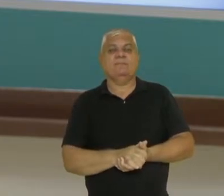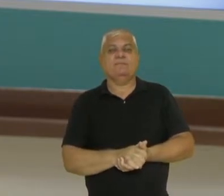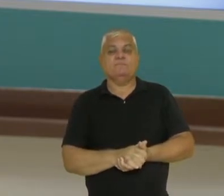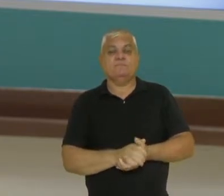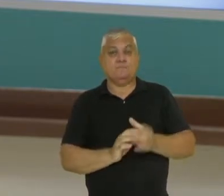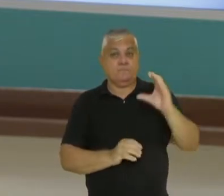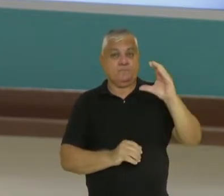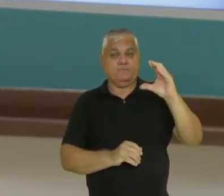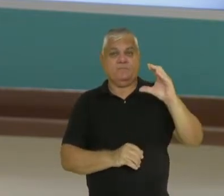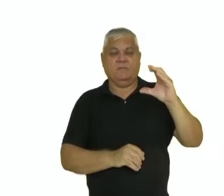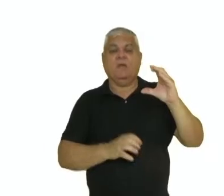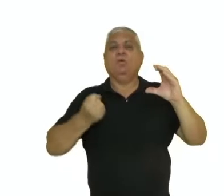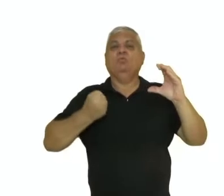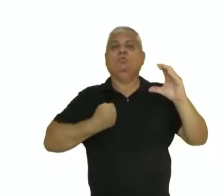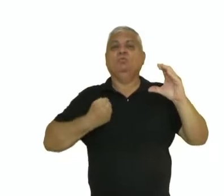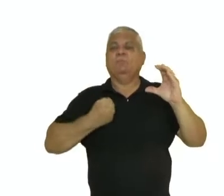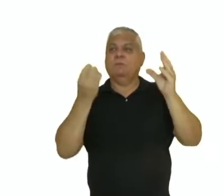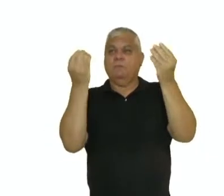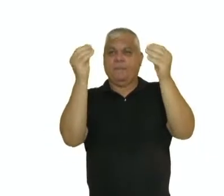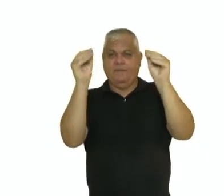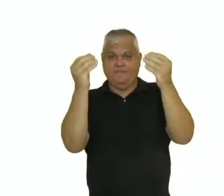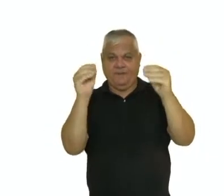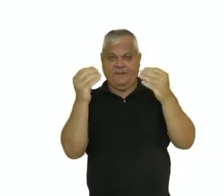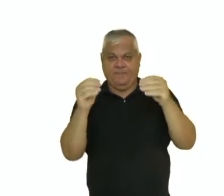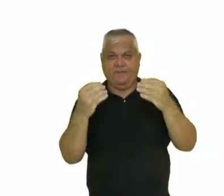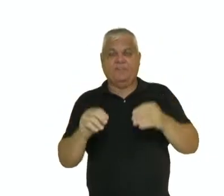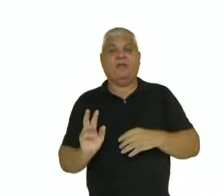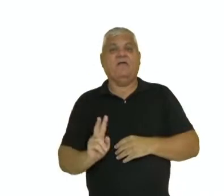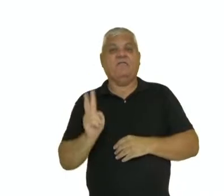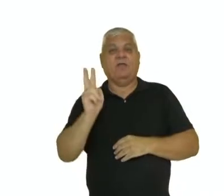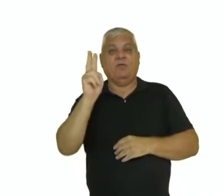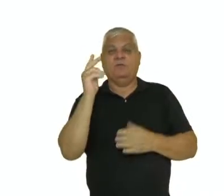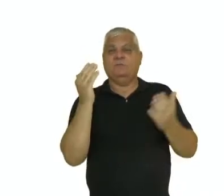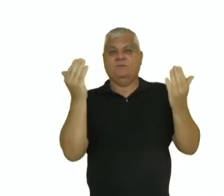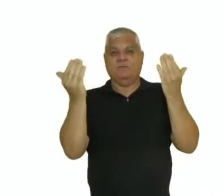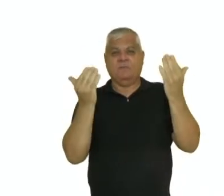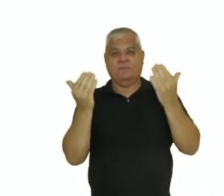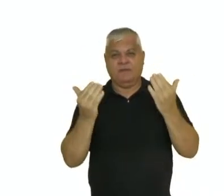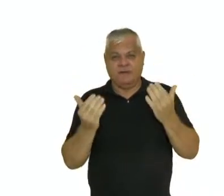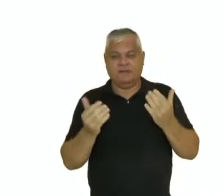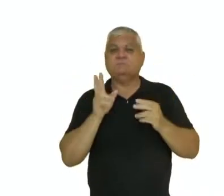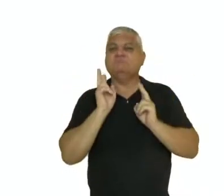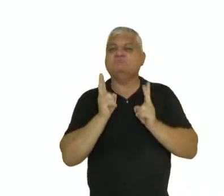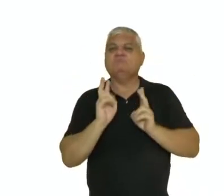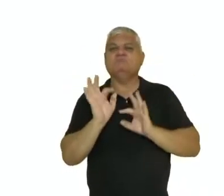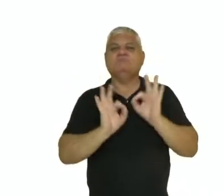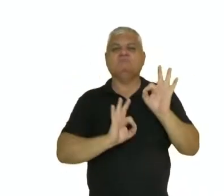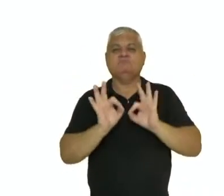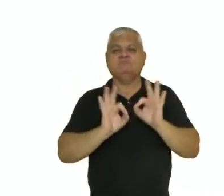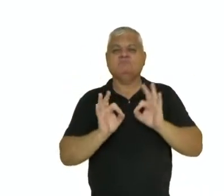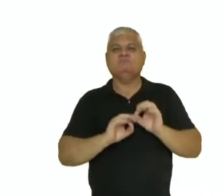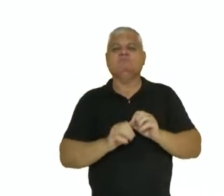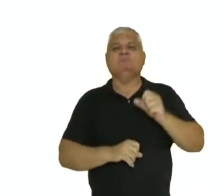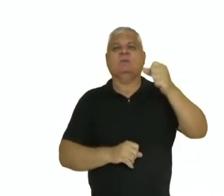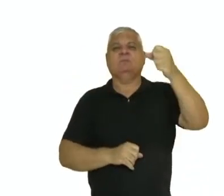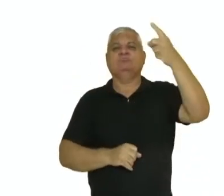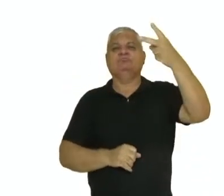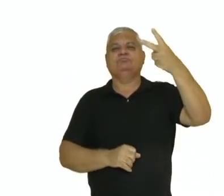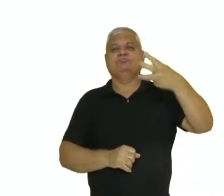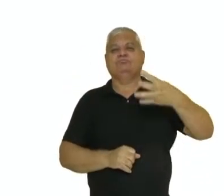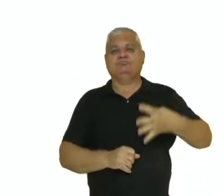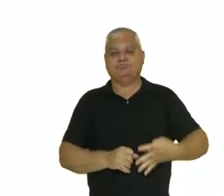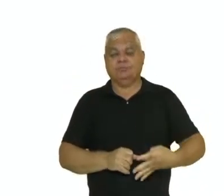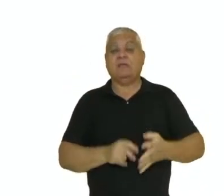Os números, que são os valores essenciais para a comparação dos fatos, eles são organizados em ordem crescente e